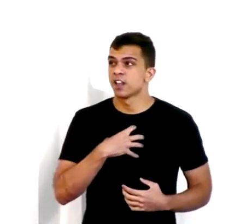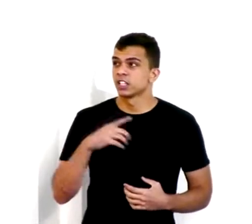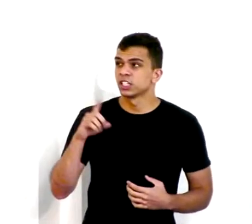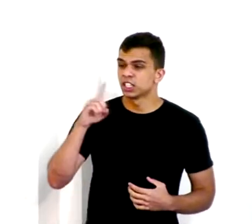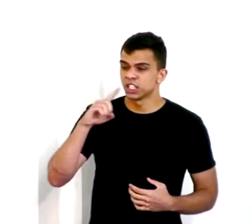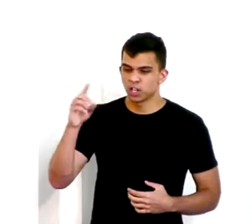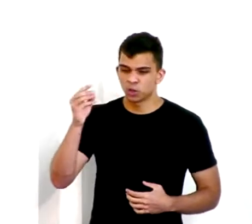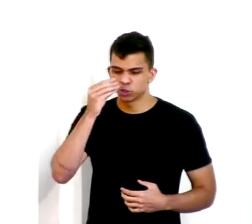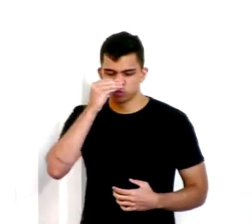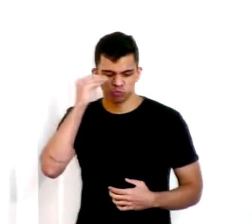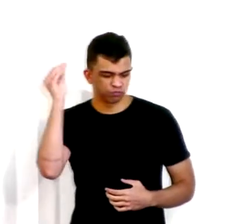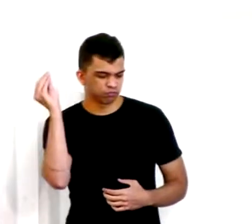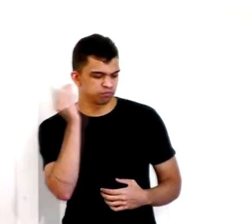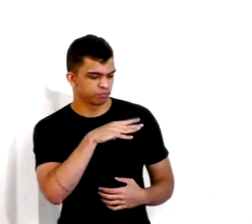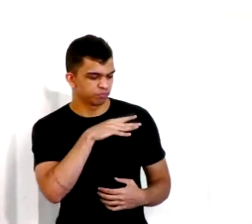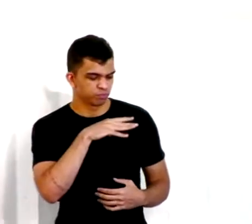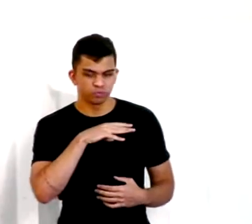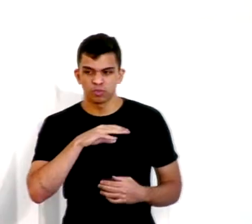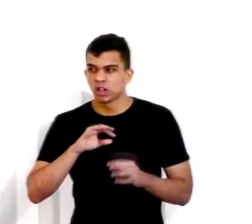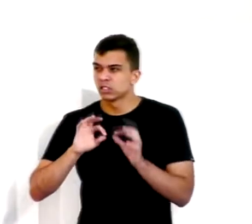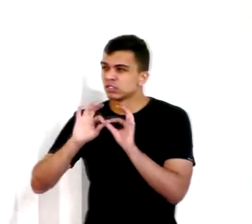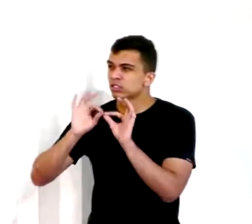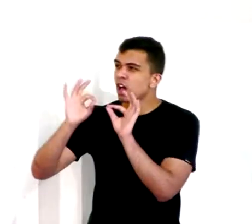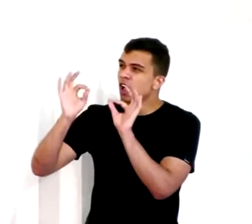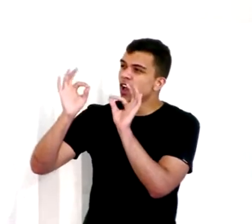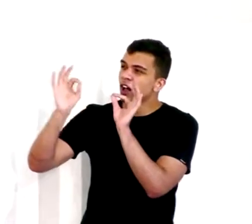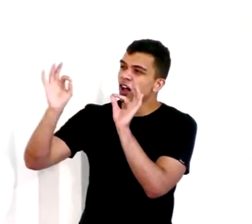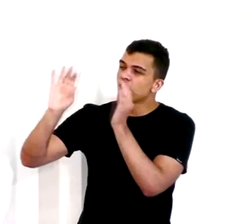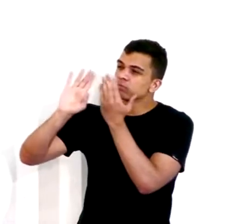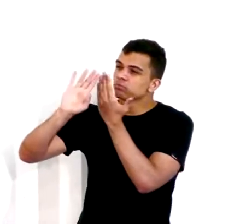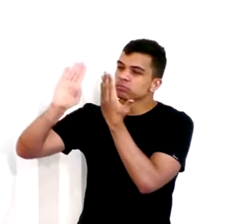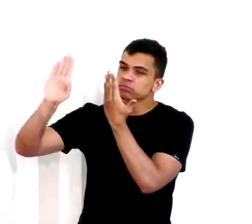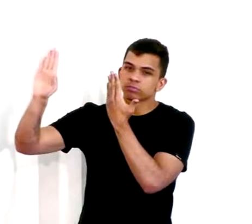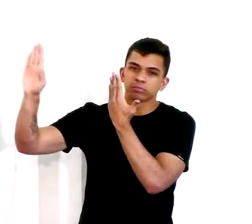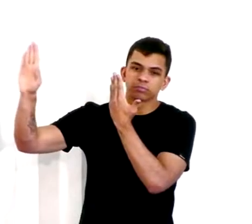é que Deus está distante dele.